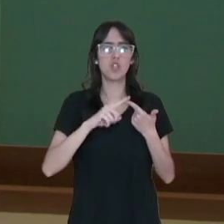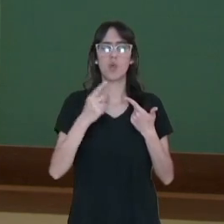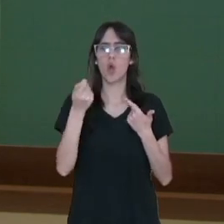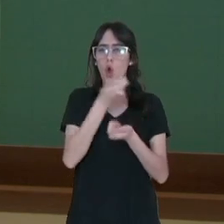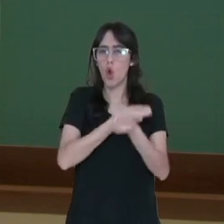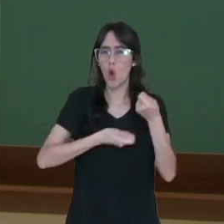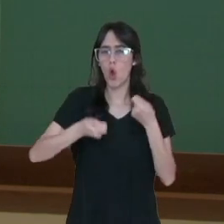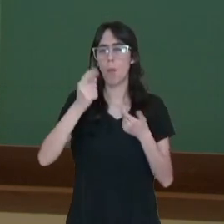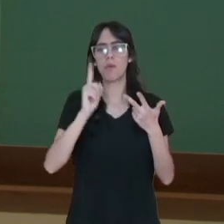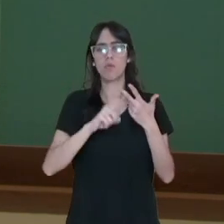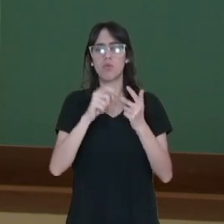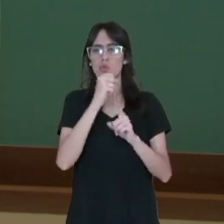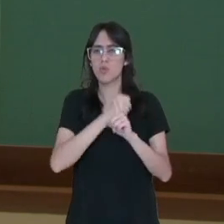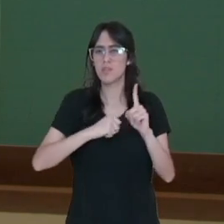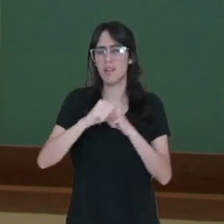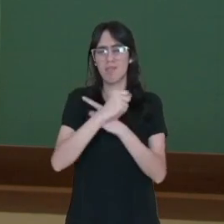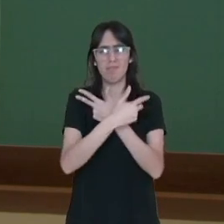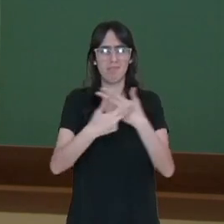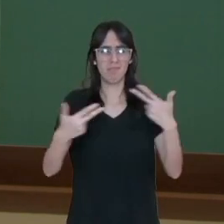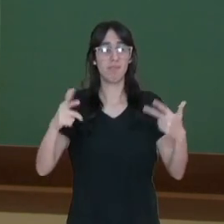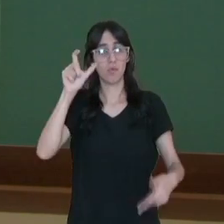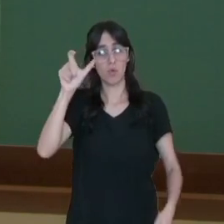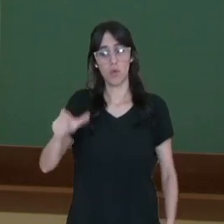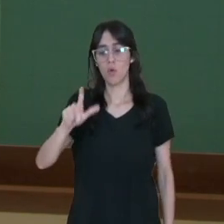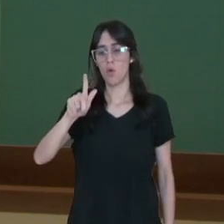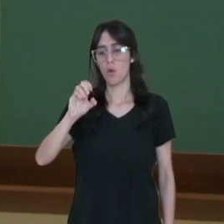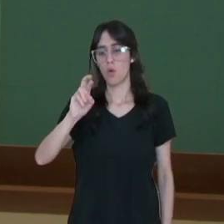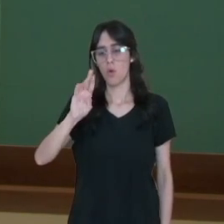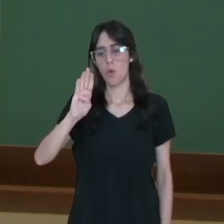Mikhail Gorbachev assumiu o comando soviético em